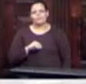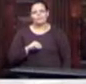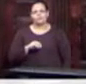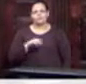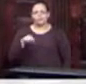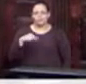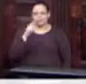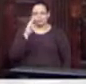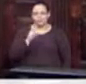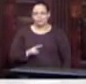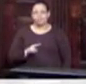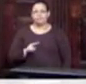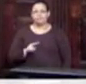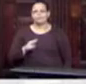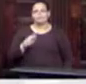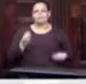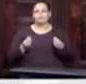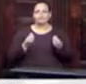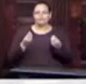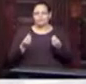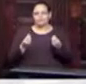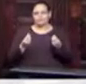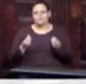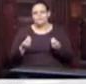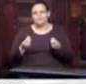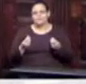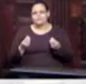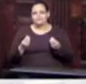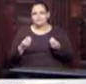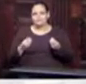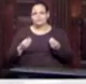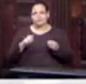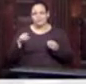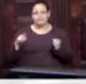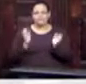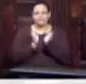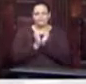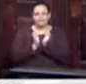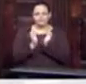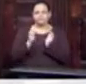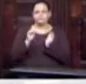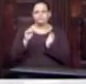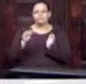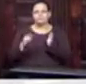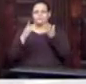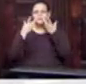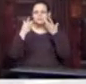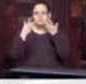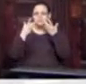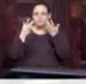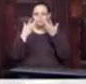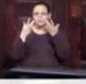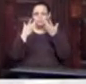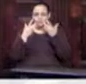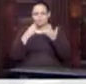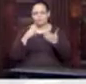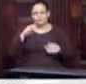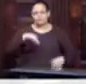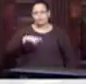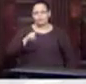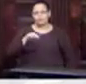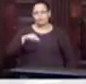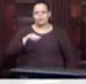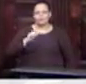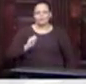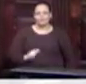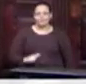Vimos a reação do corpo artístico do Teatro Municipal